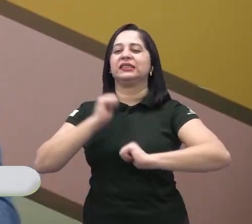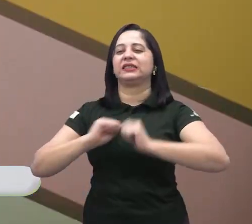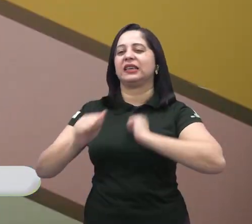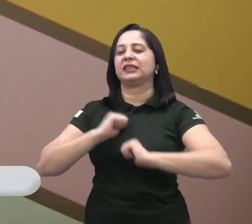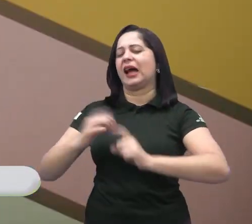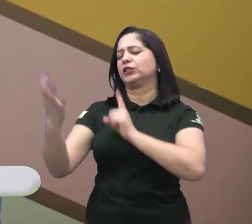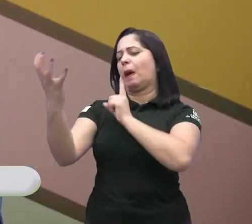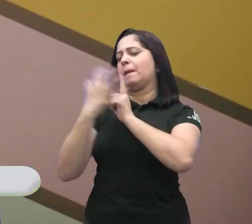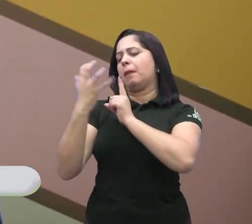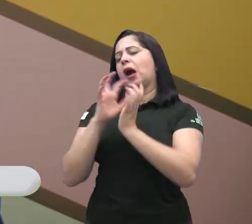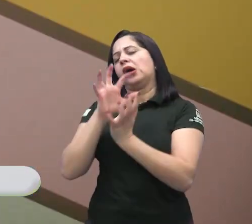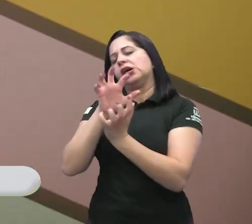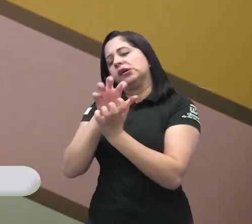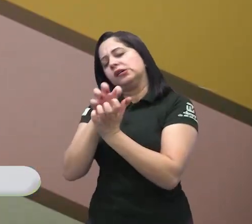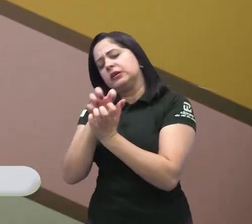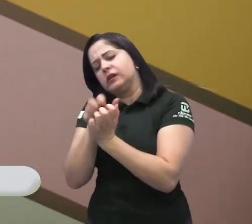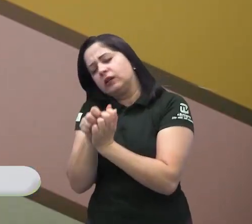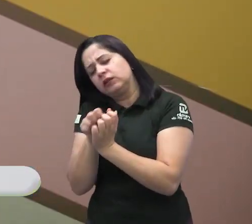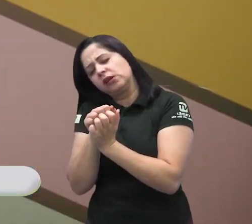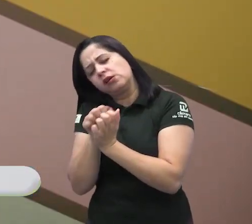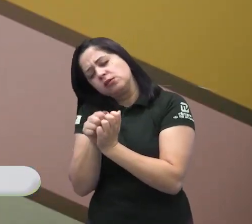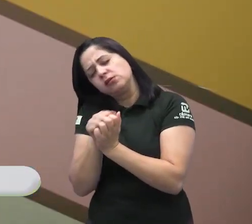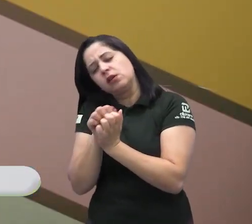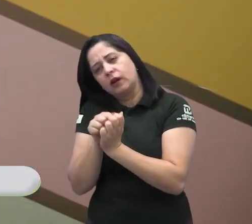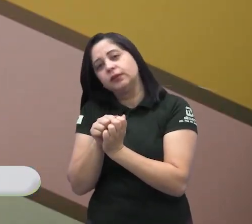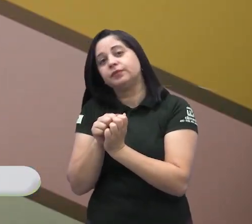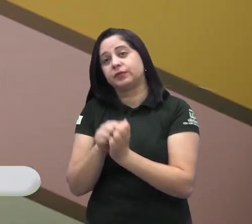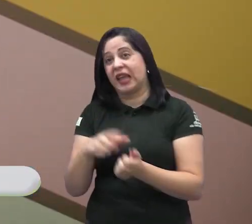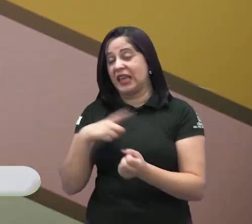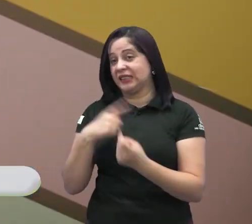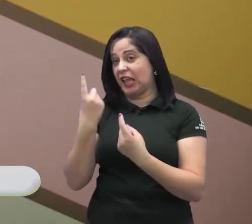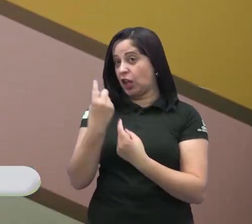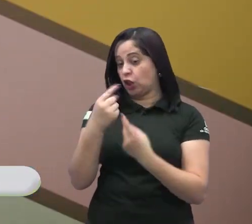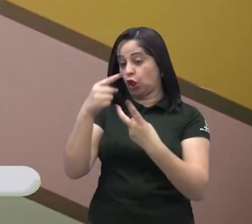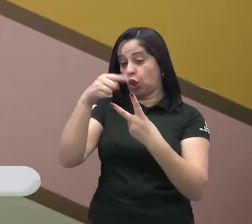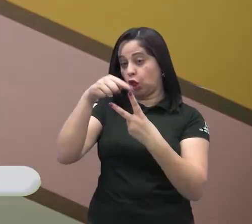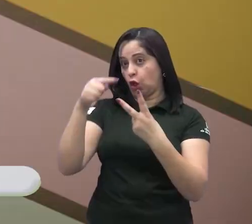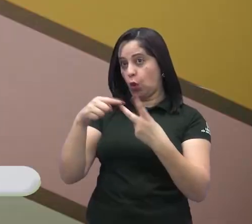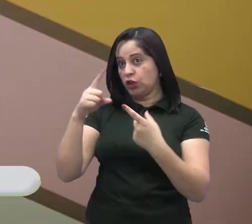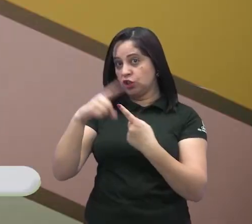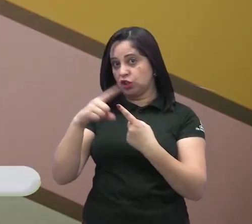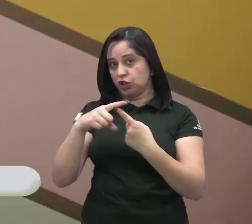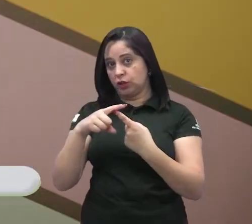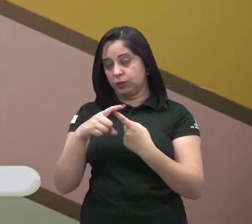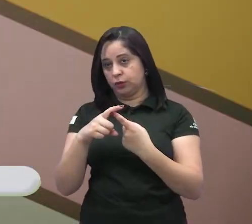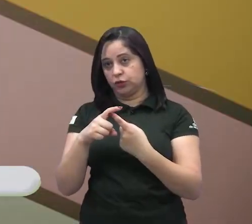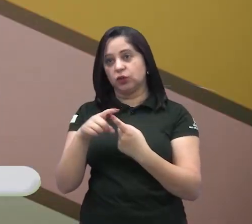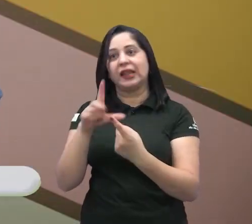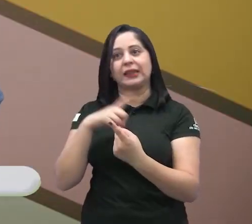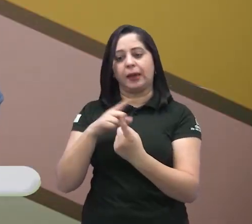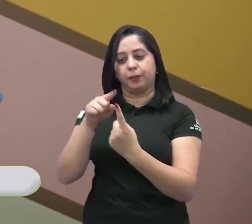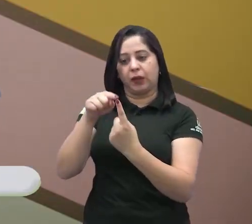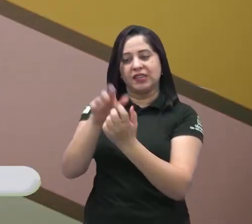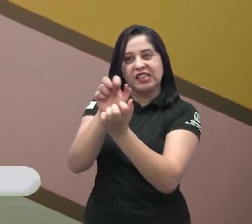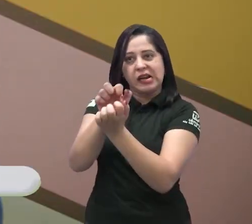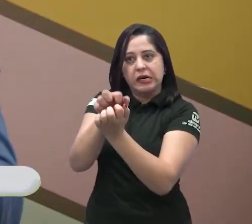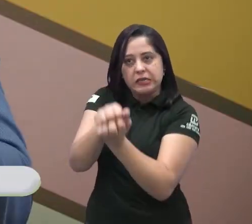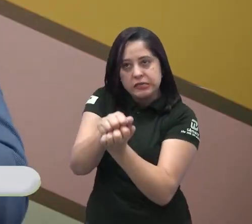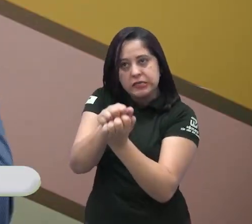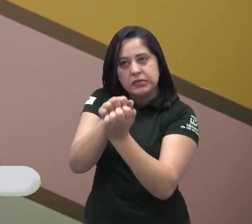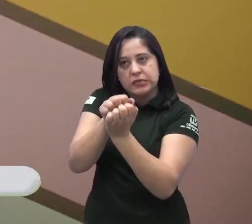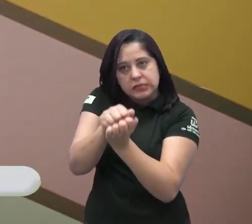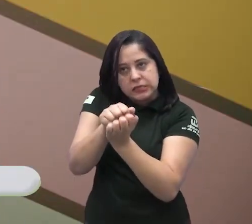do dia e da vida dele nos dentes. Então vai ter o apertamento, e a gente tem dois tipos básicos e principais de bruxismo. Um que